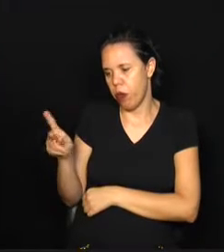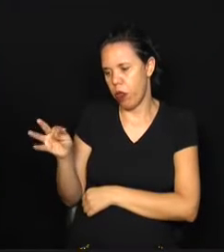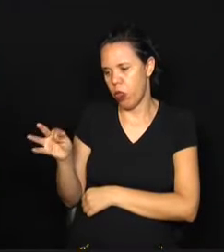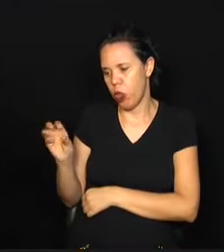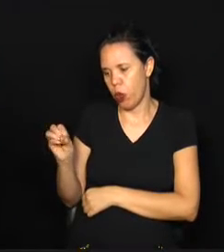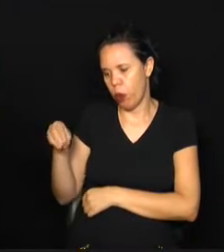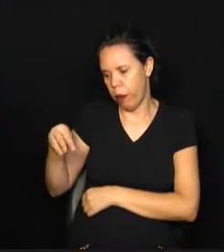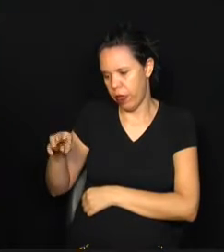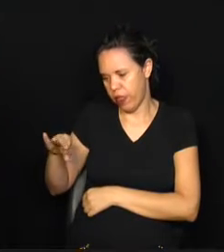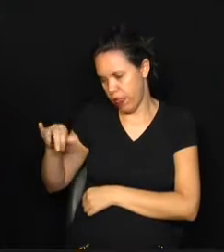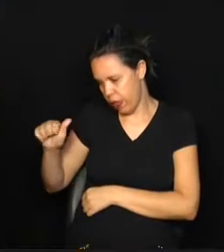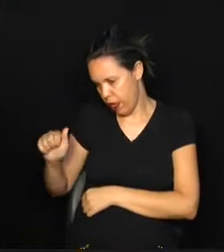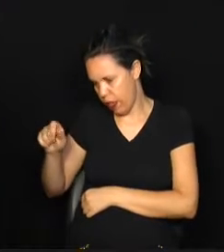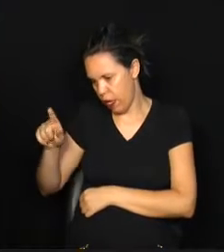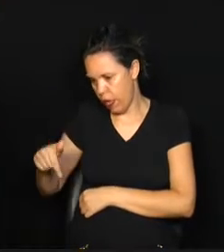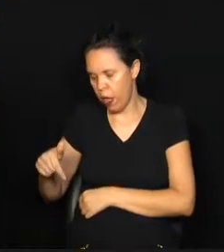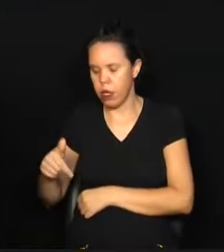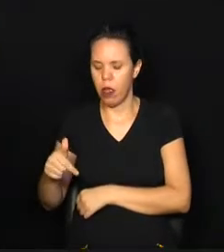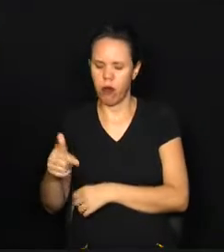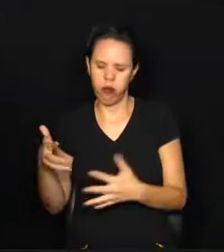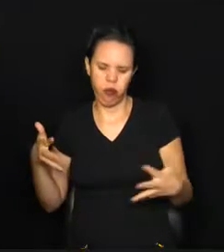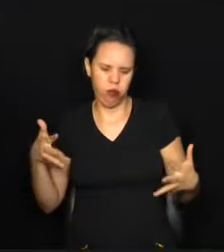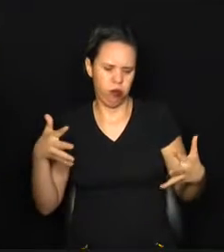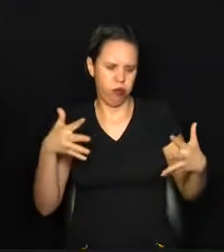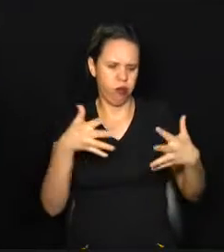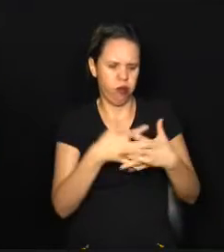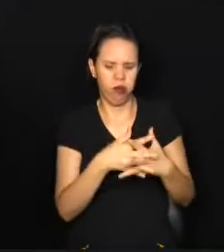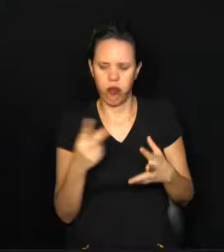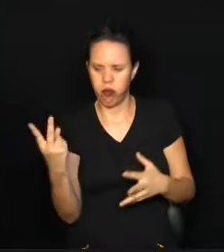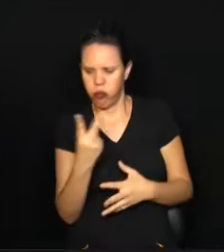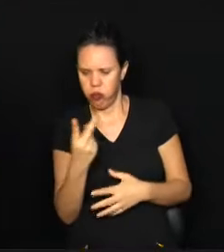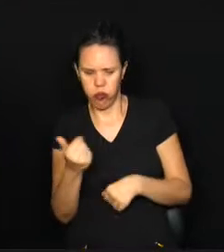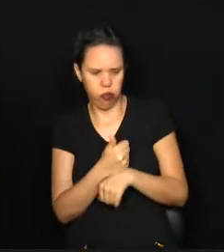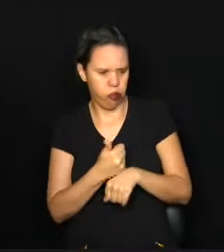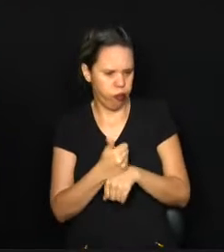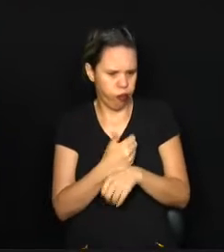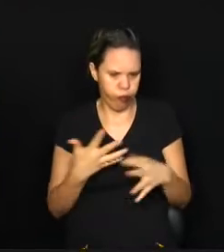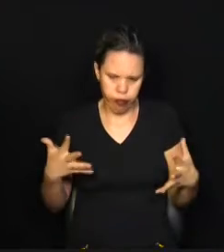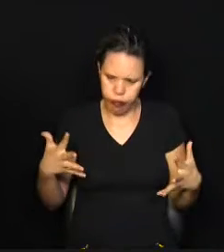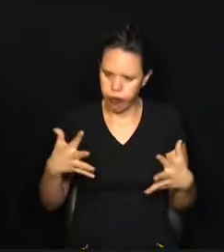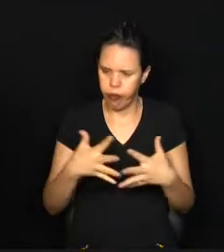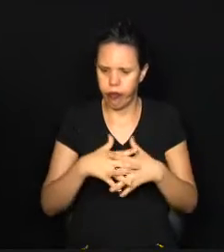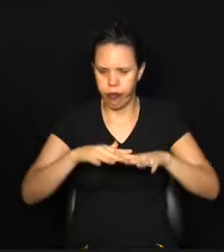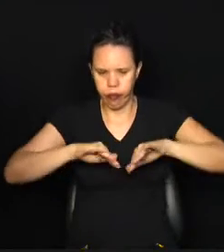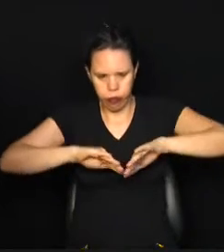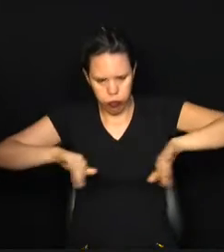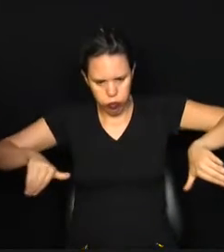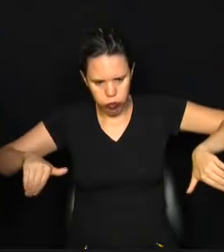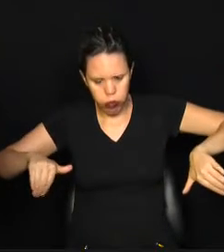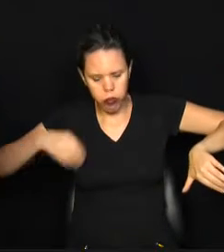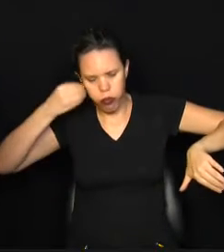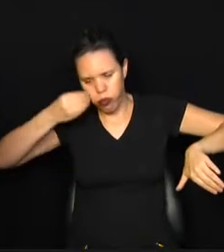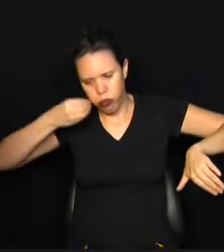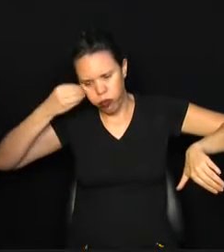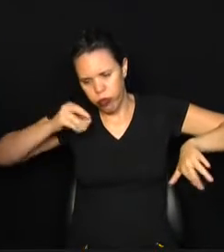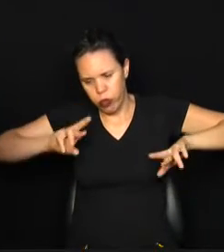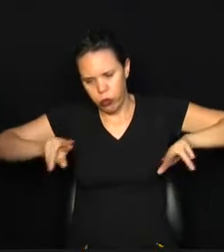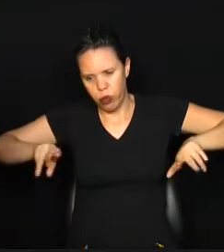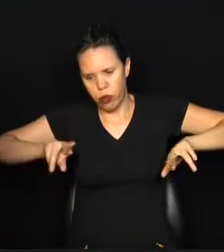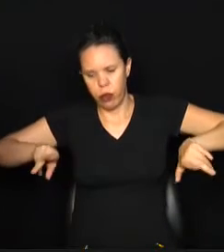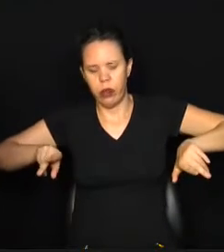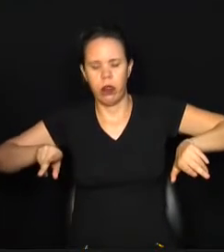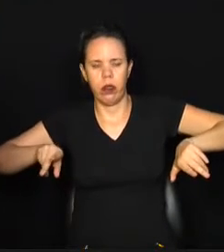E aí houve-se uma confusão, né, entre o saber, né, o desconhecimento entre